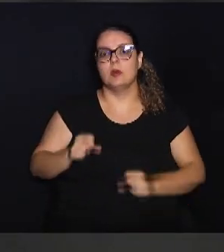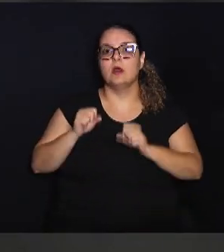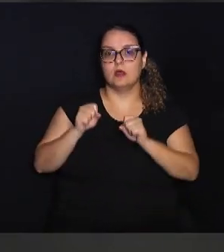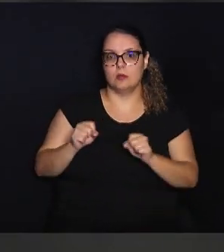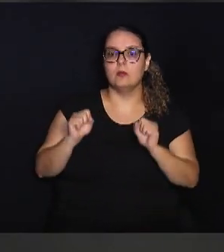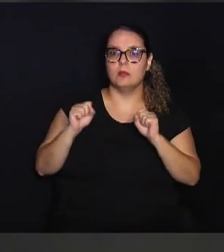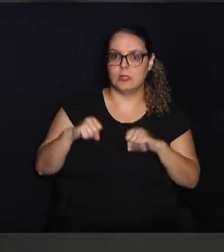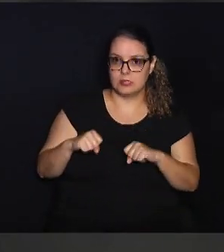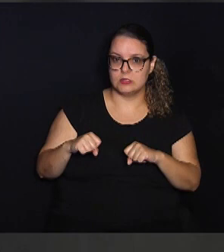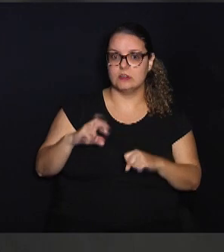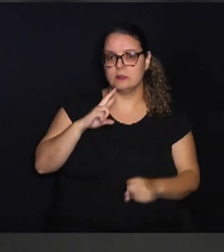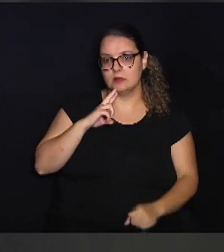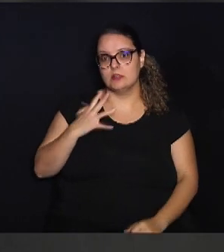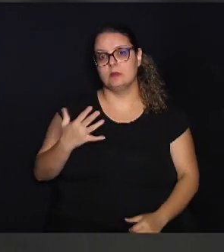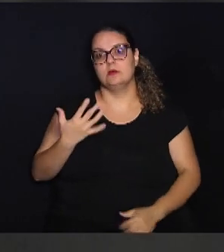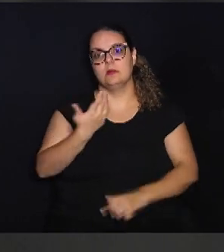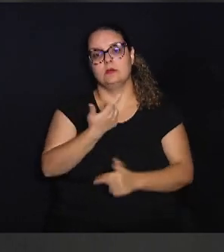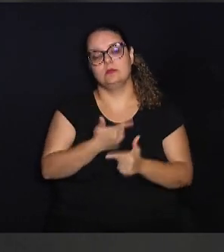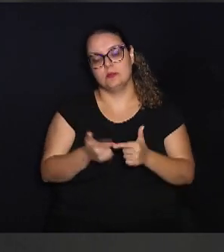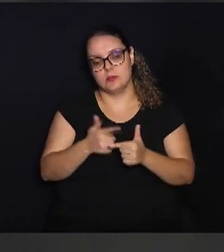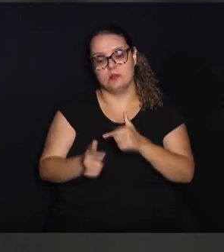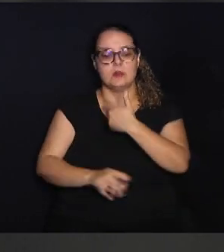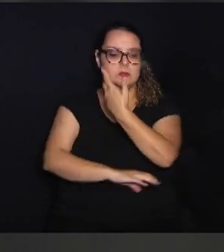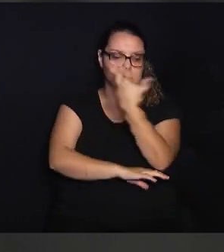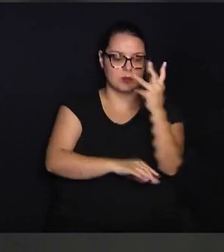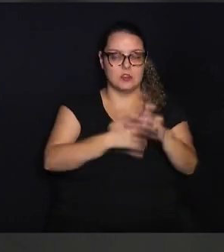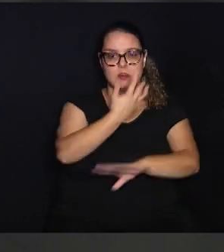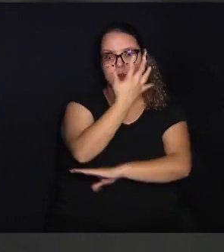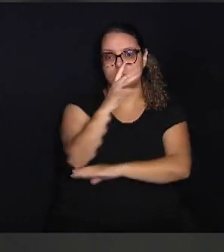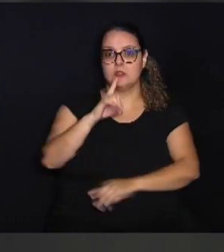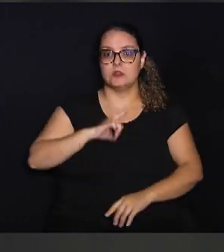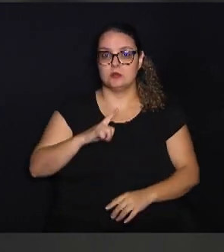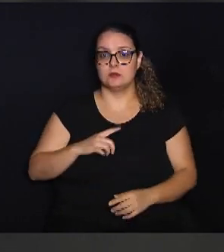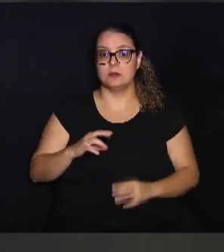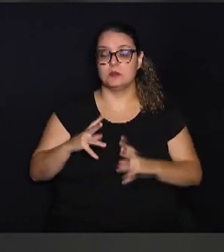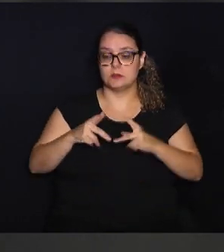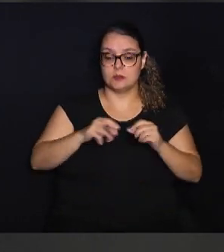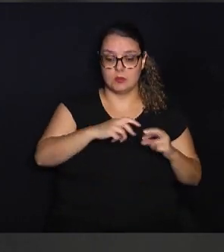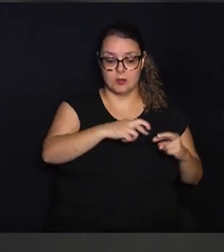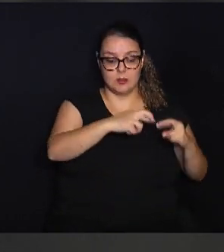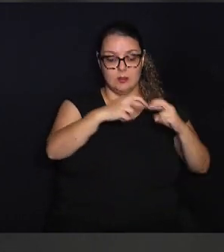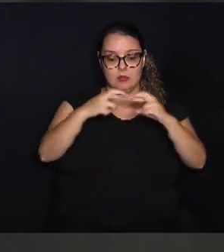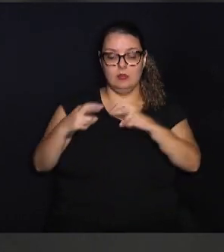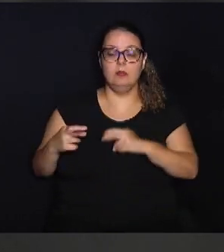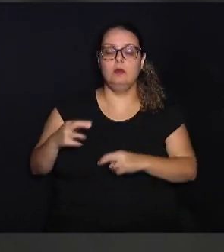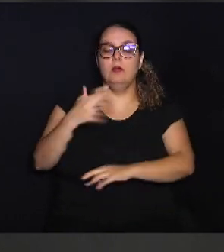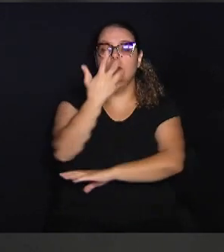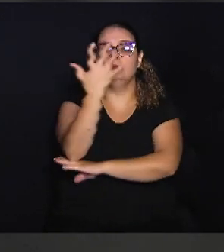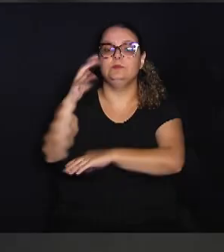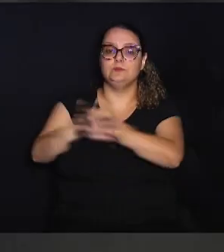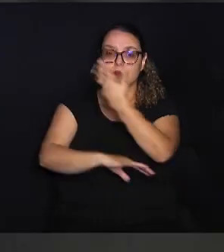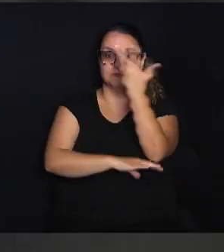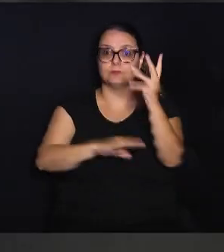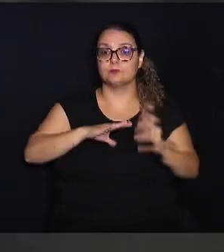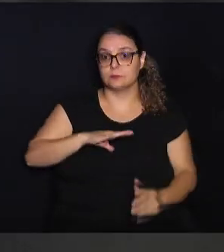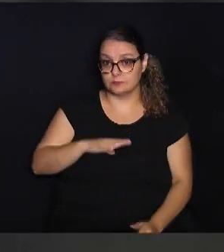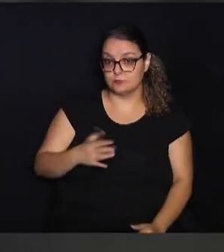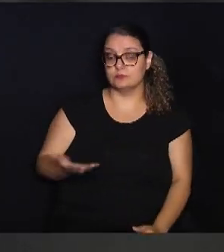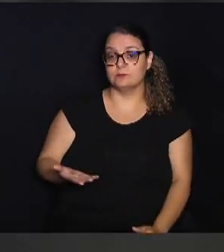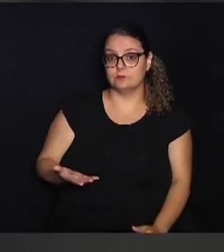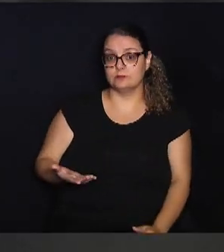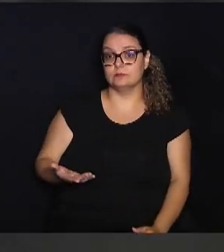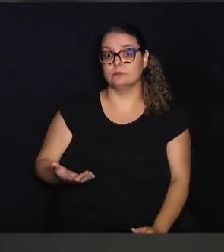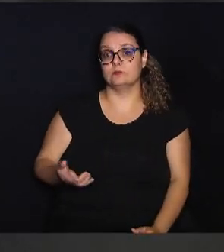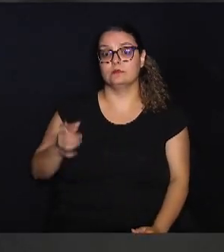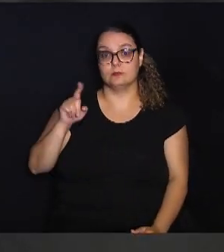sim, resolver o problema da arborização em Campinas, uma vez que você tivesse todo o monitoramento de árvores da cidade, né? E esse monitoramento, que